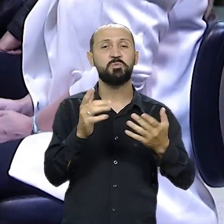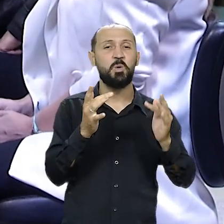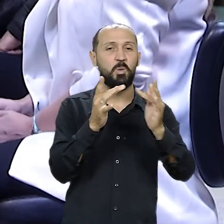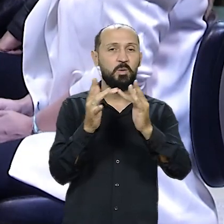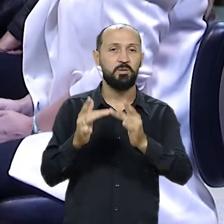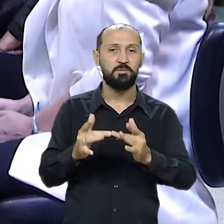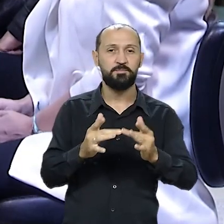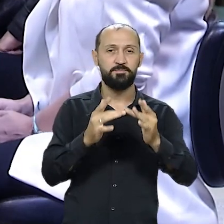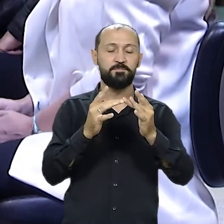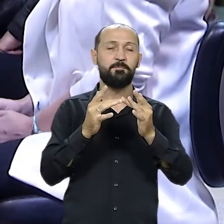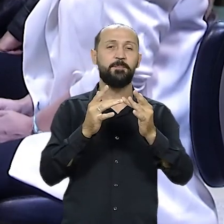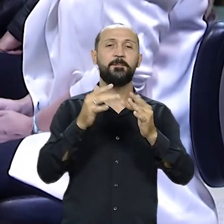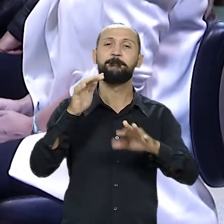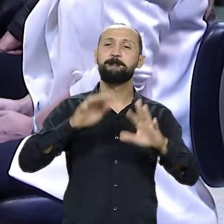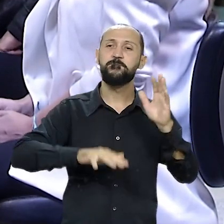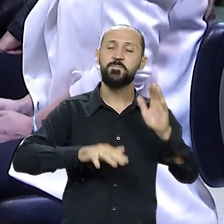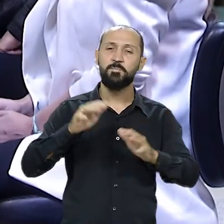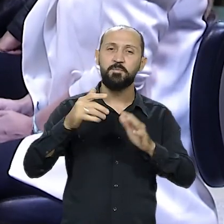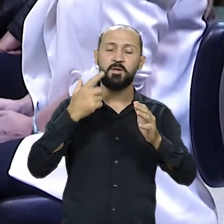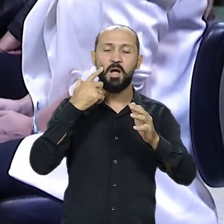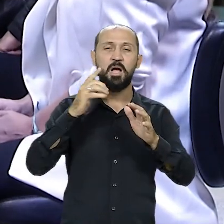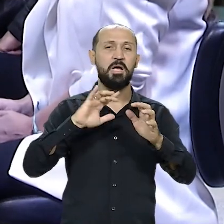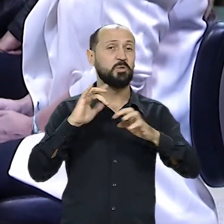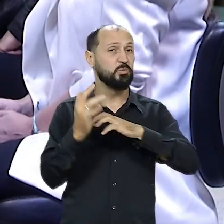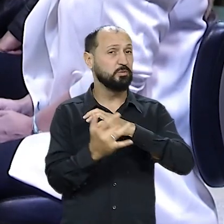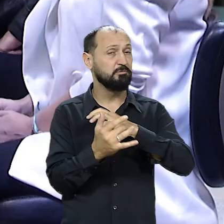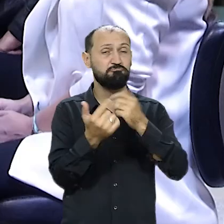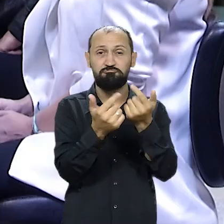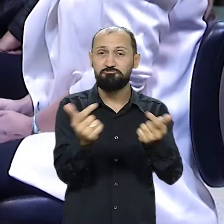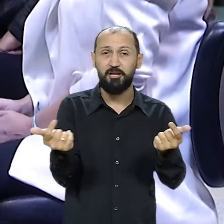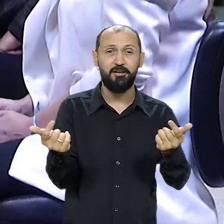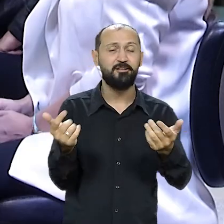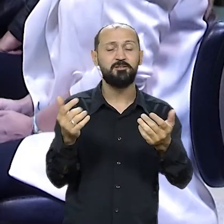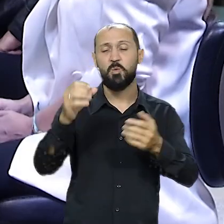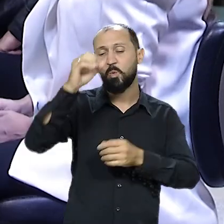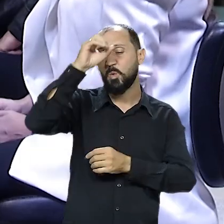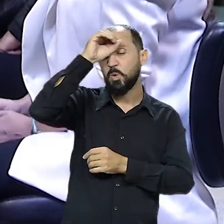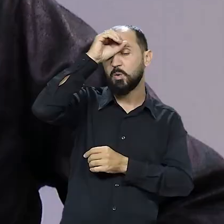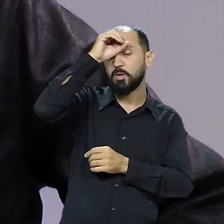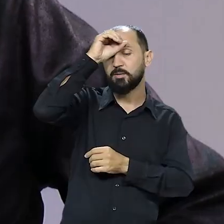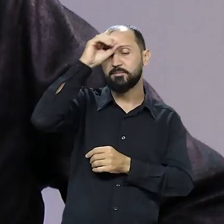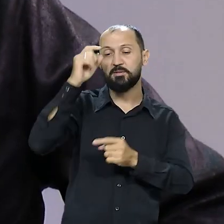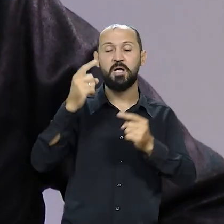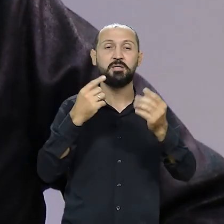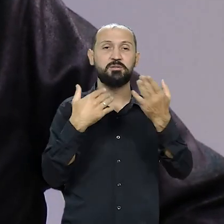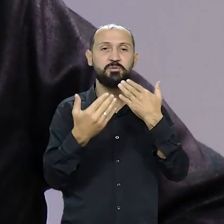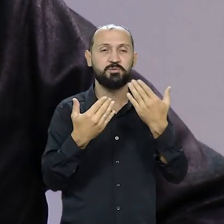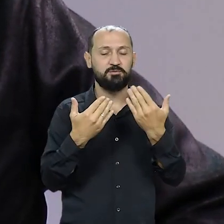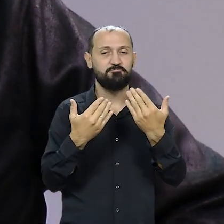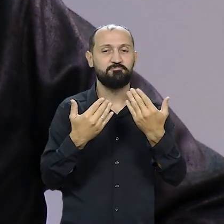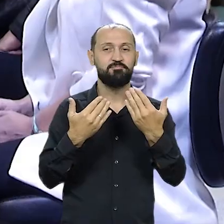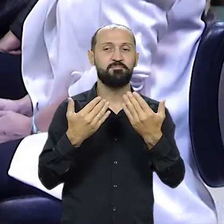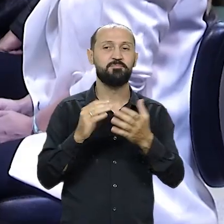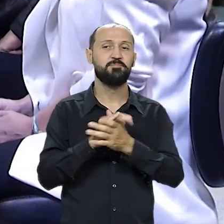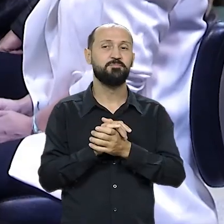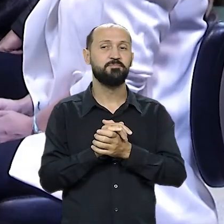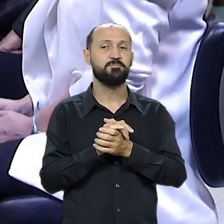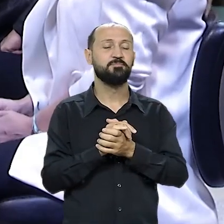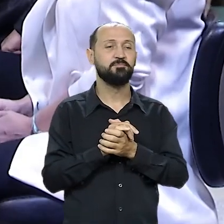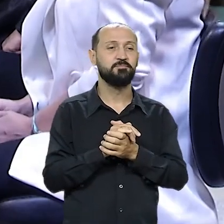acesso, muitas vezes, às redes sociais, não saber que está tendo essa discussão. E aí,